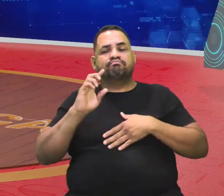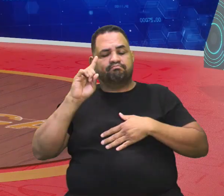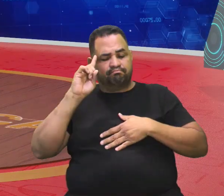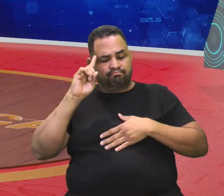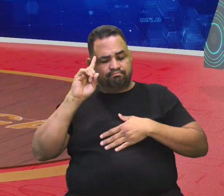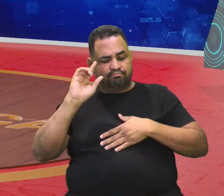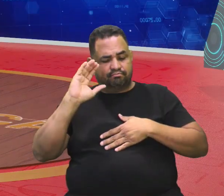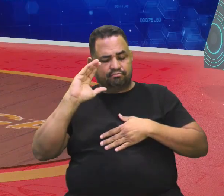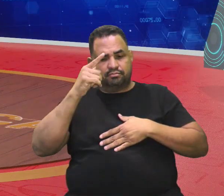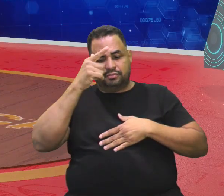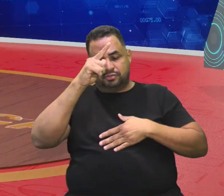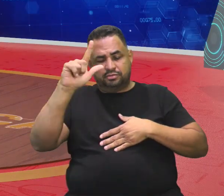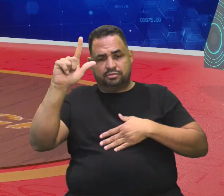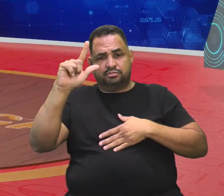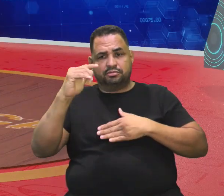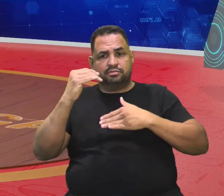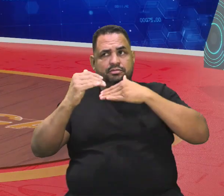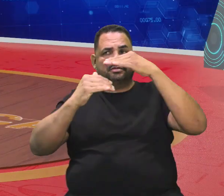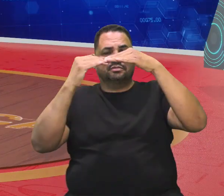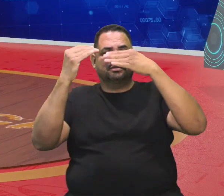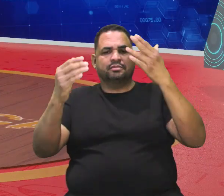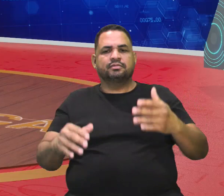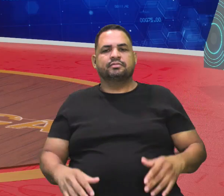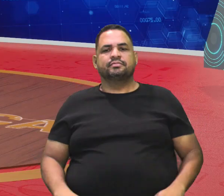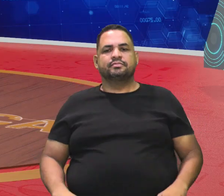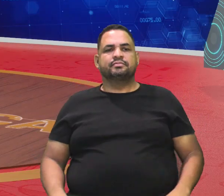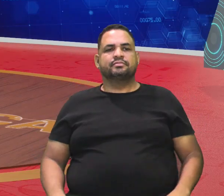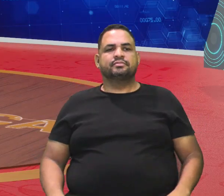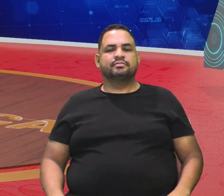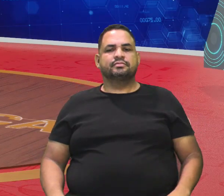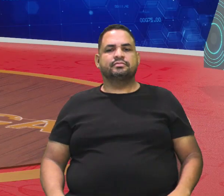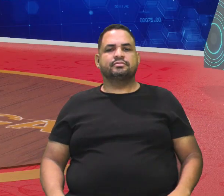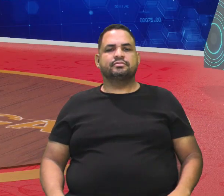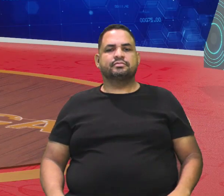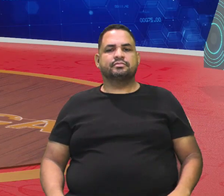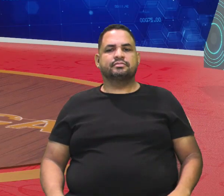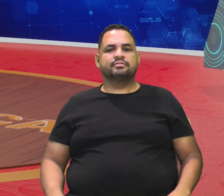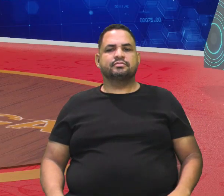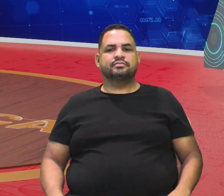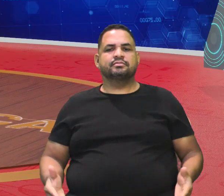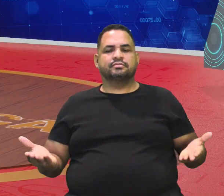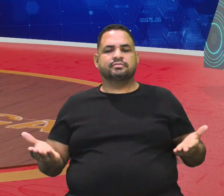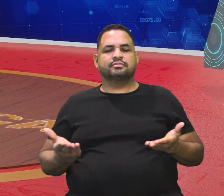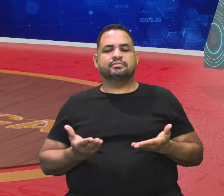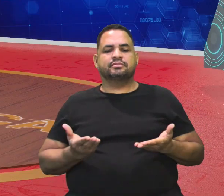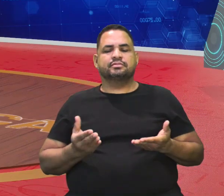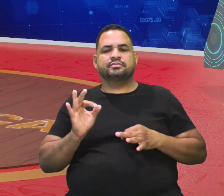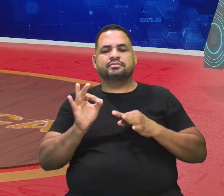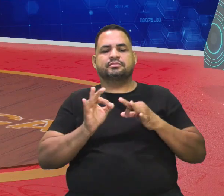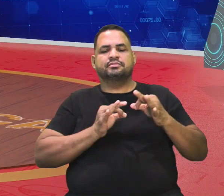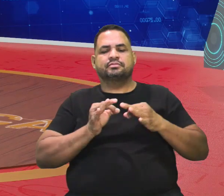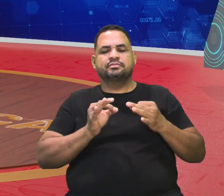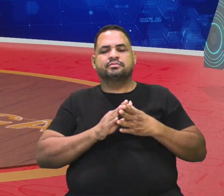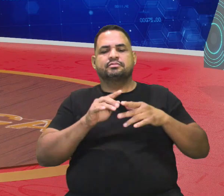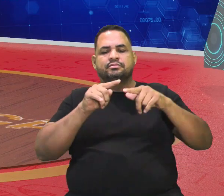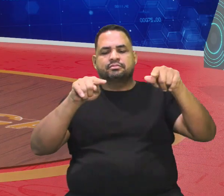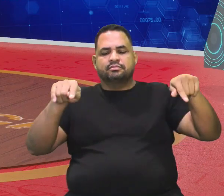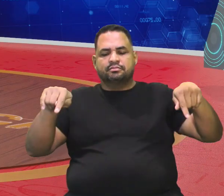raciocínio lógico te leva longe. É isso, né? Isso, não tem mais. Olha, organizar a sala, todo mundo